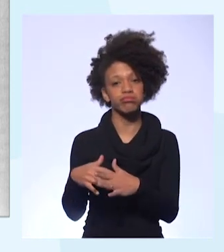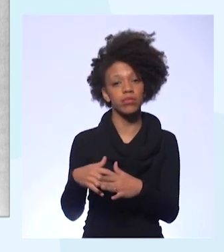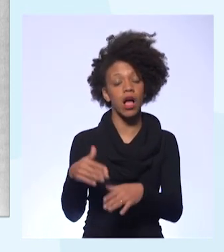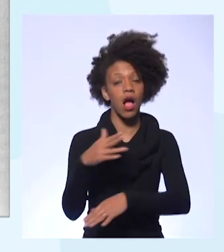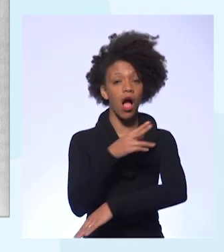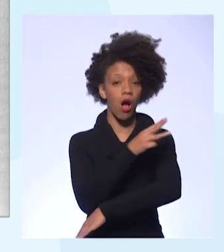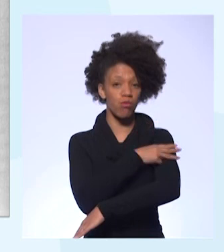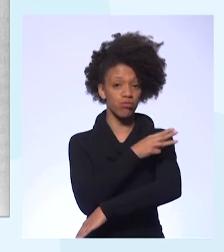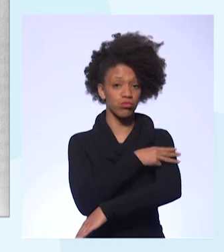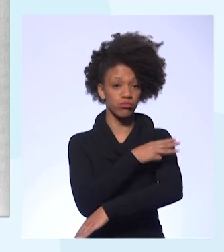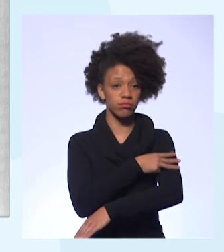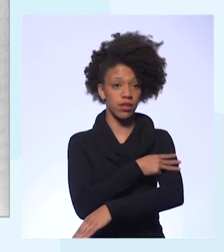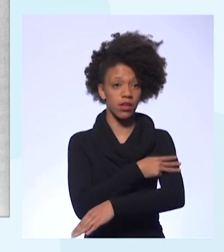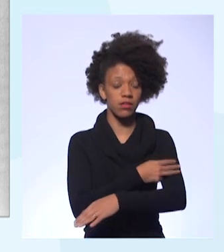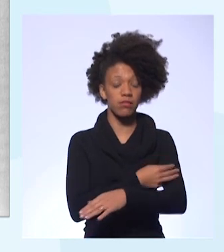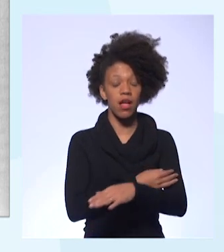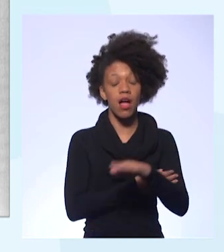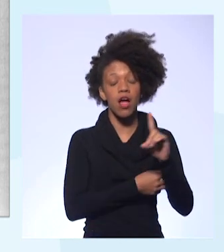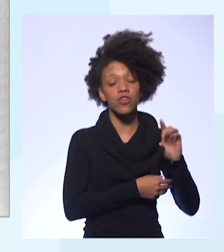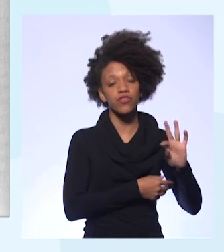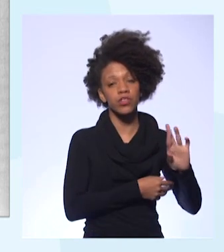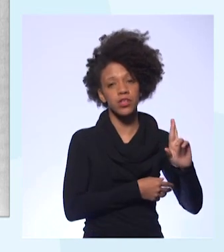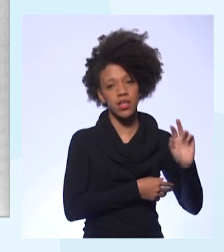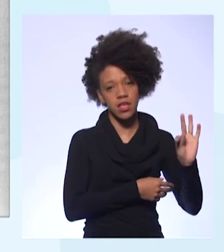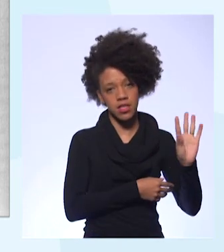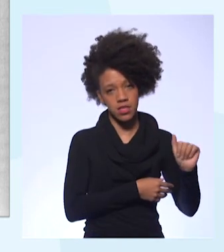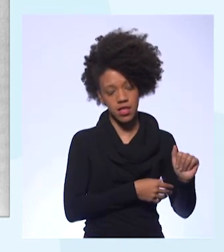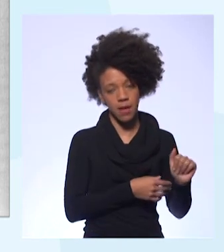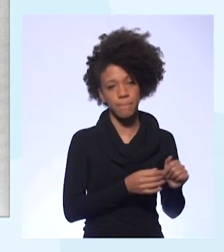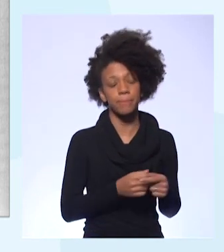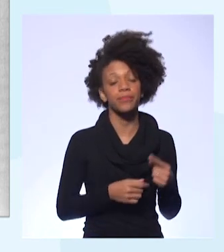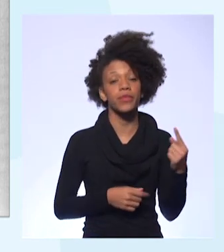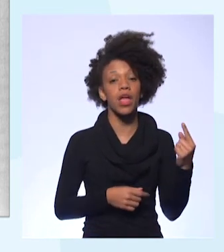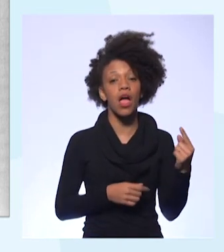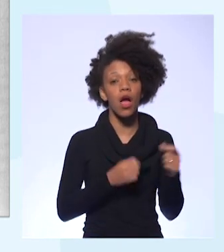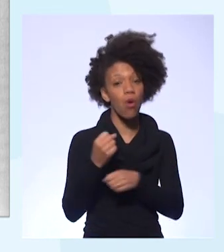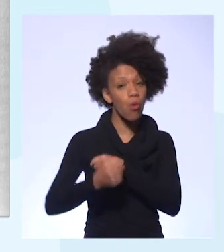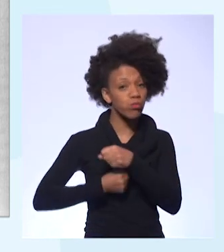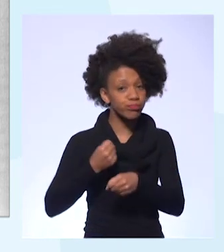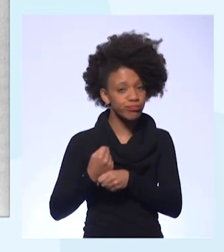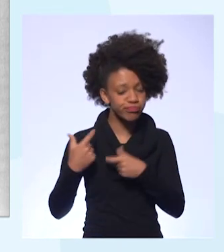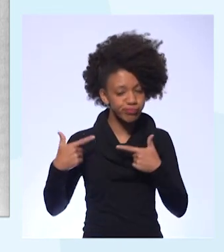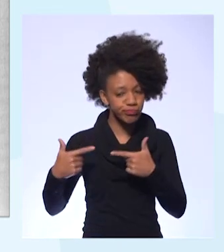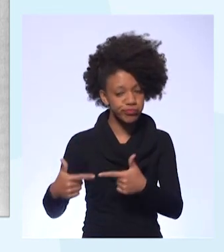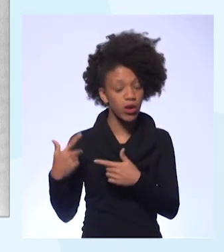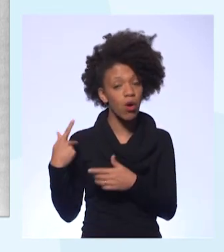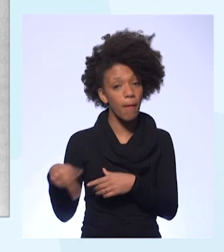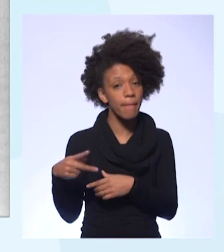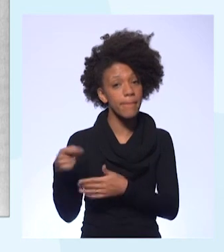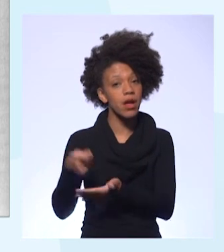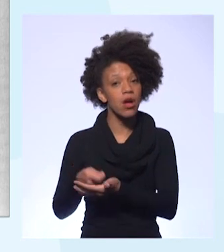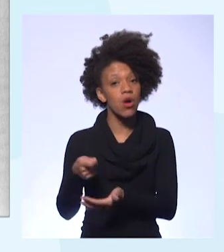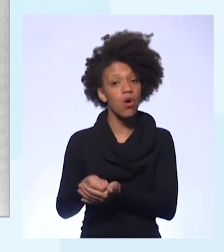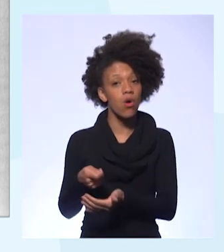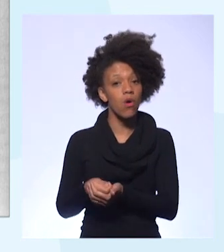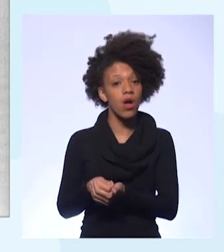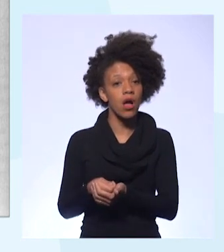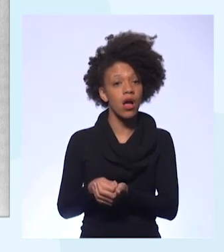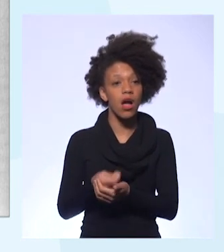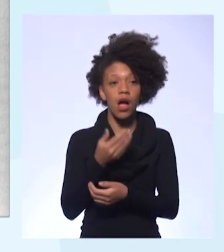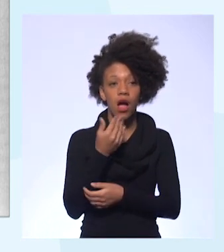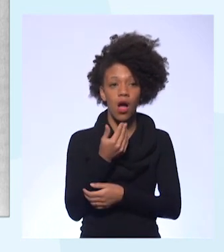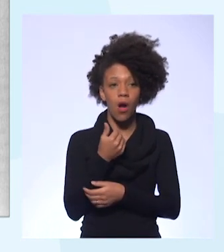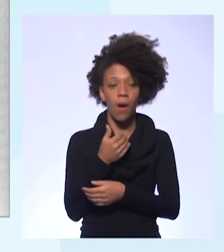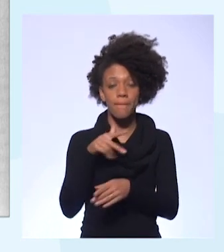aliado à direita e após os primeiros anos de guerra os paraguaios eram obrigados a comer seus